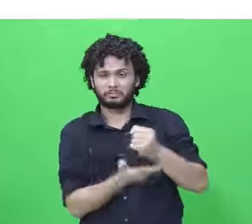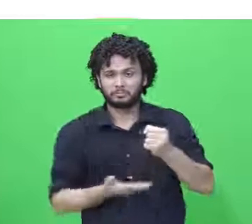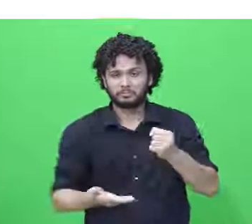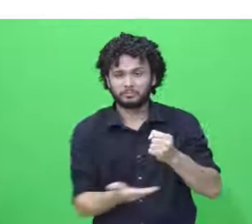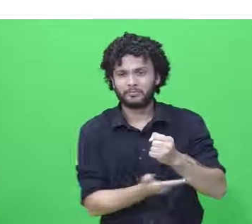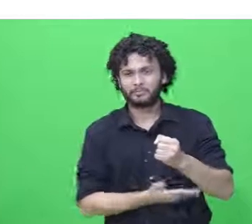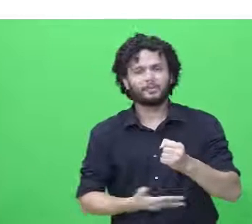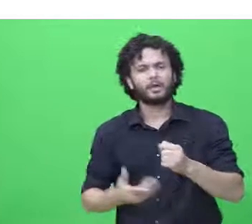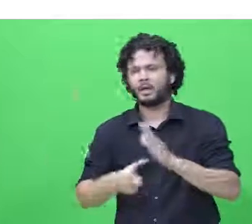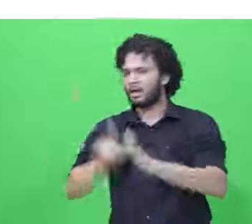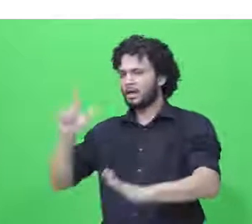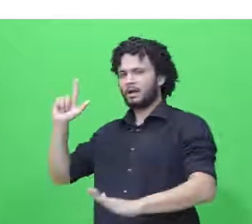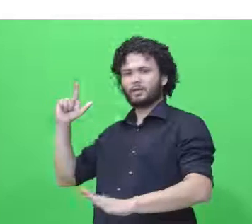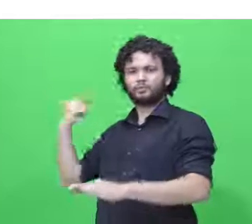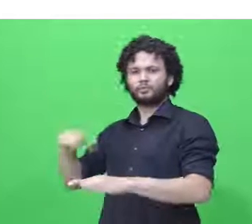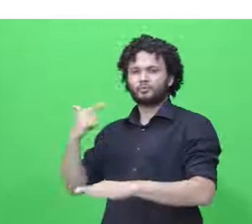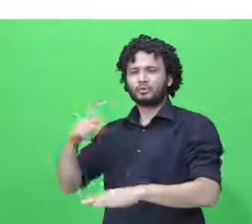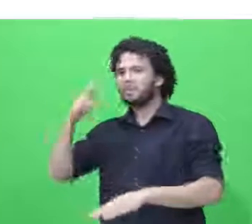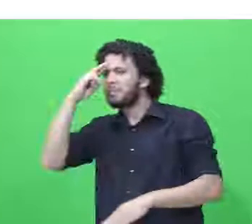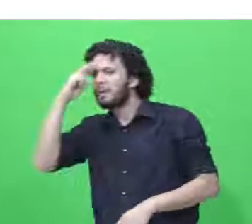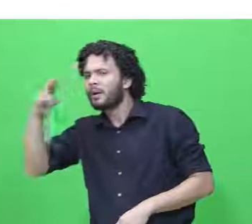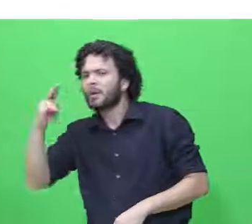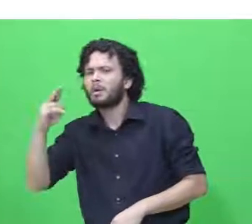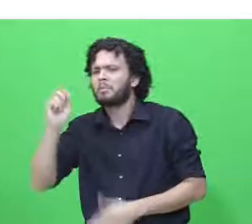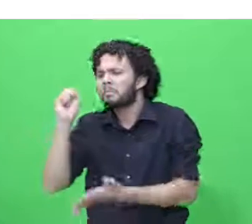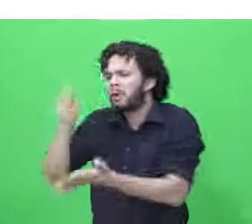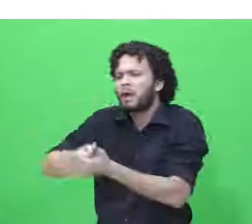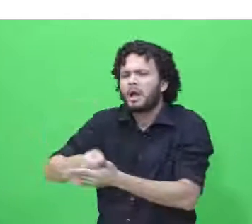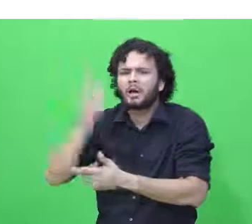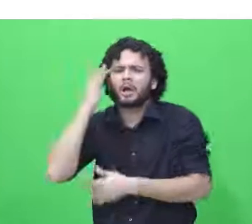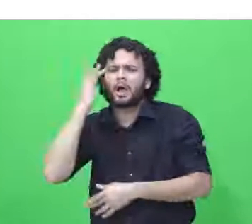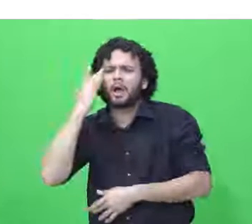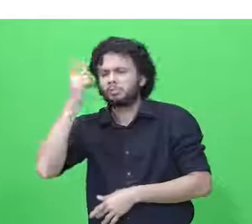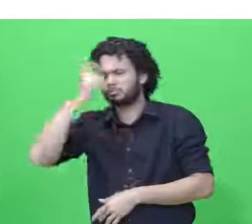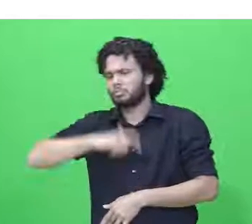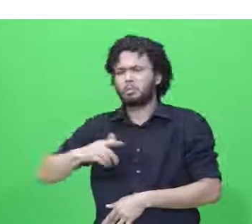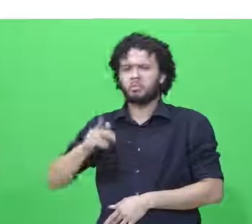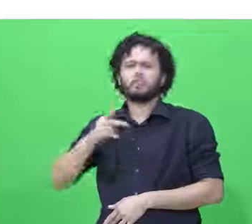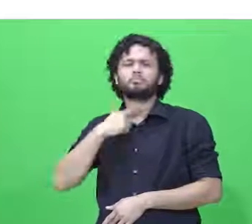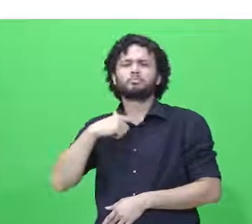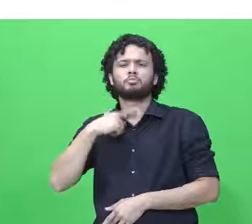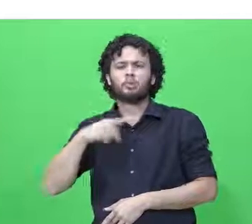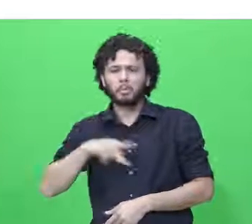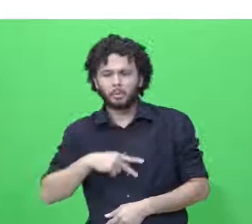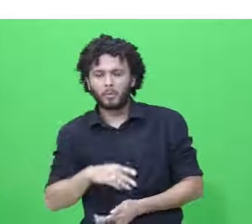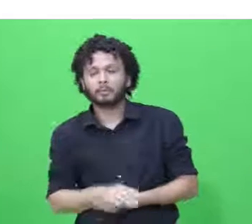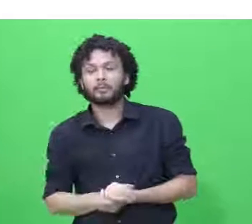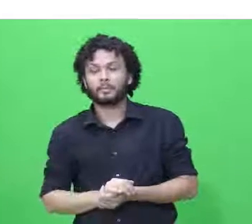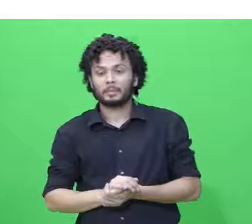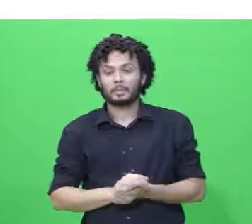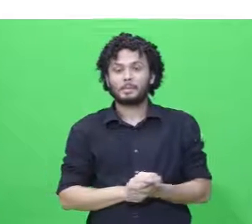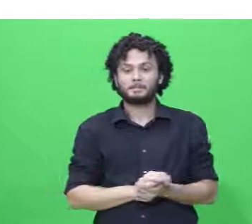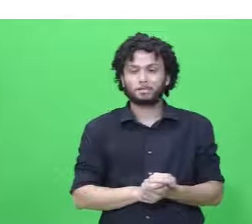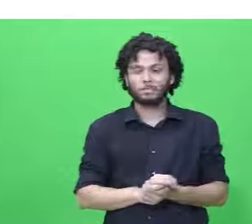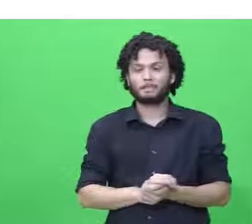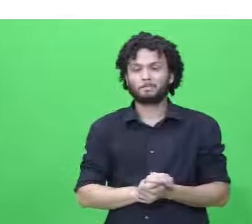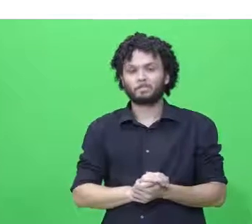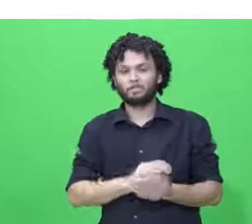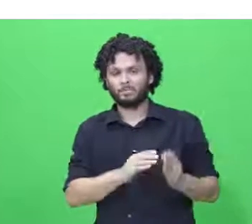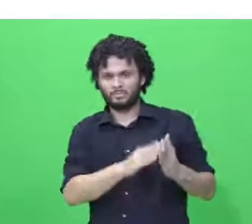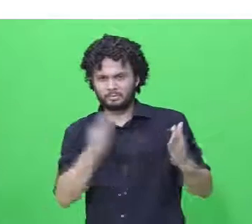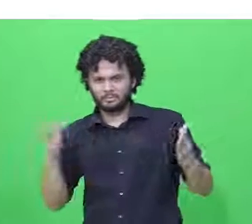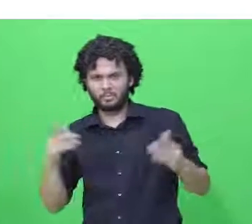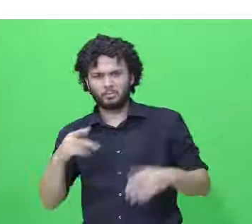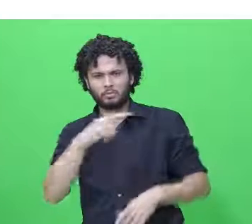era instituído, cada patrão pagava aquilo que ele achava que deveria pagar. Então, é no governo varguista que a gente tem realmente esses direitos trabalhistas